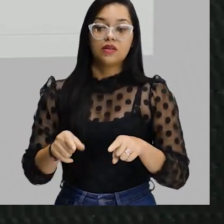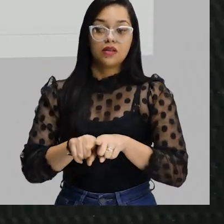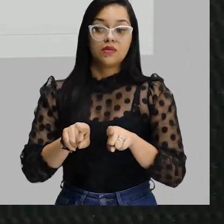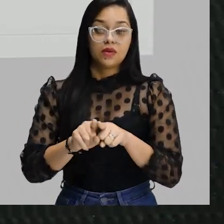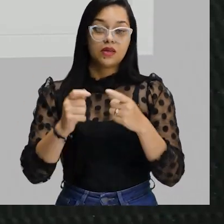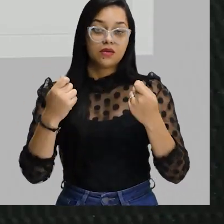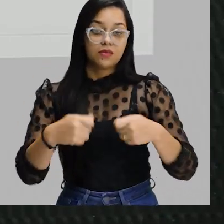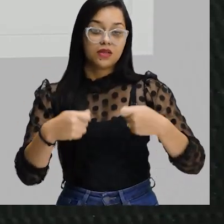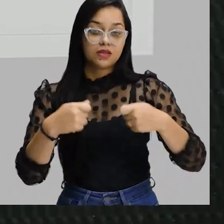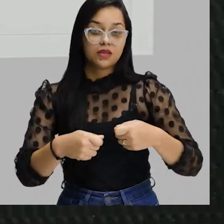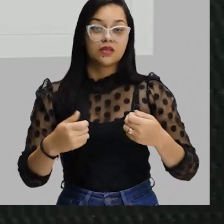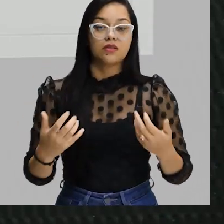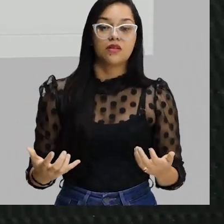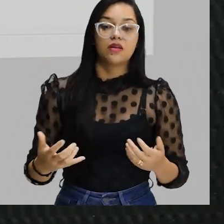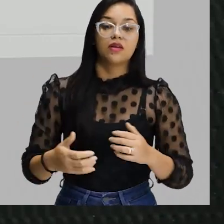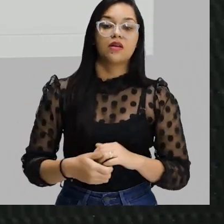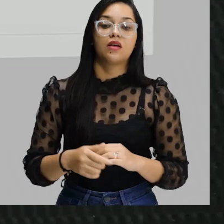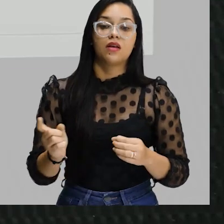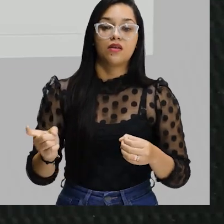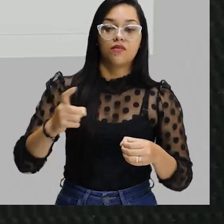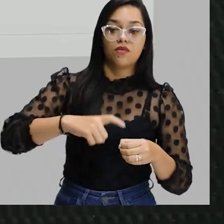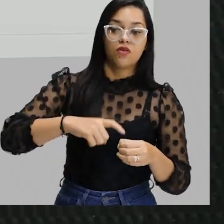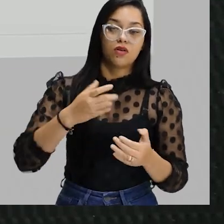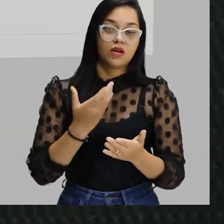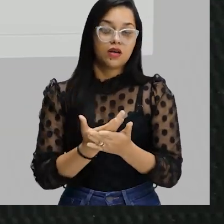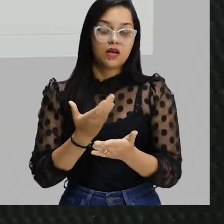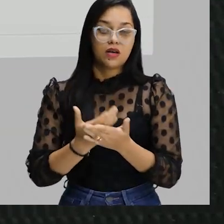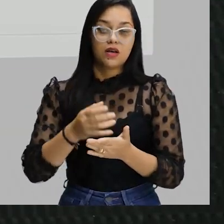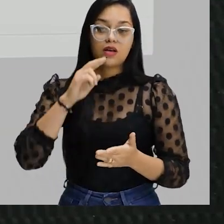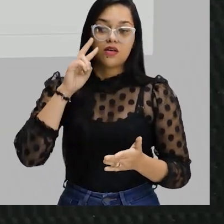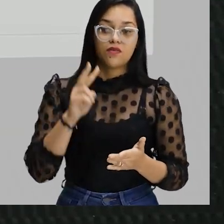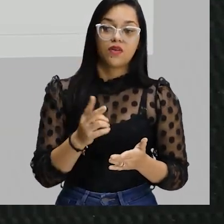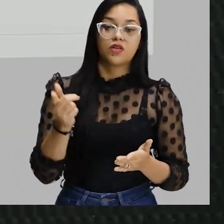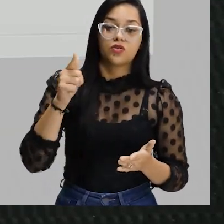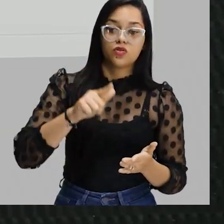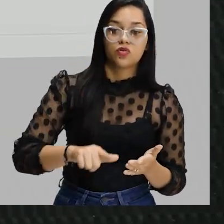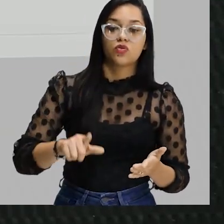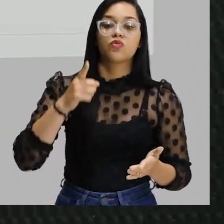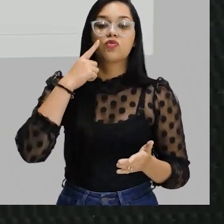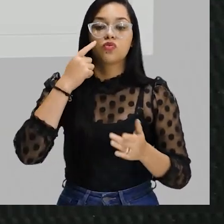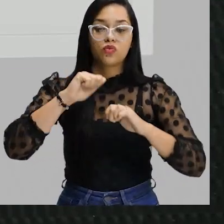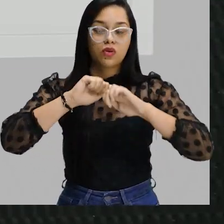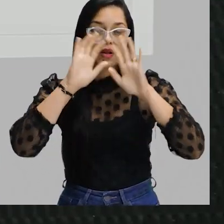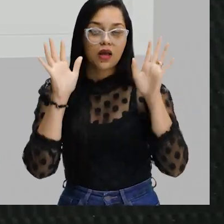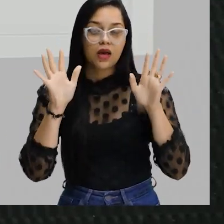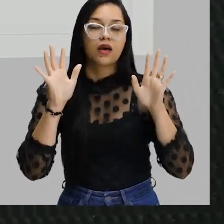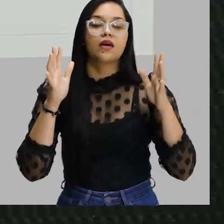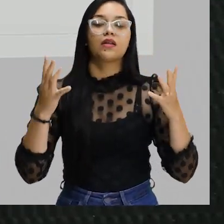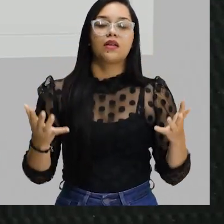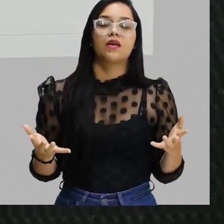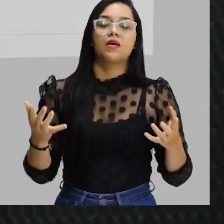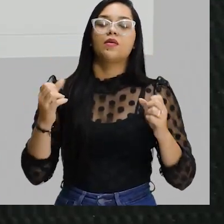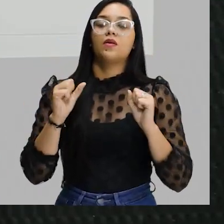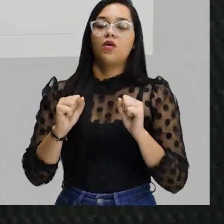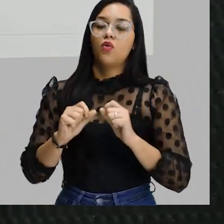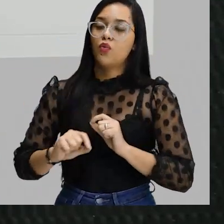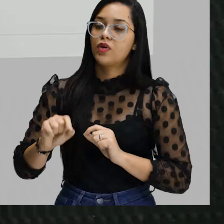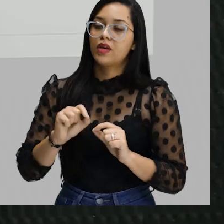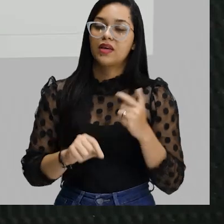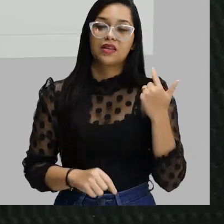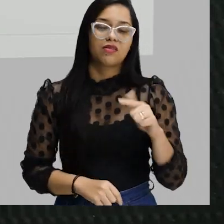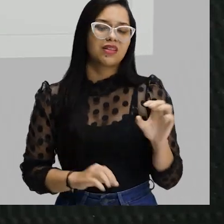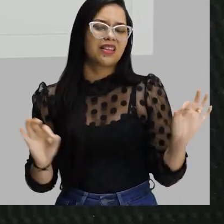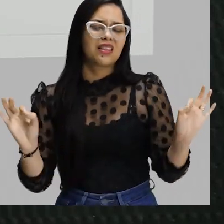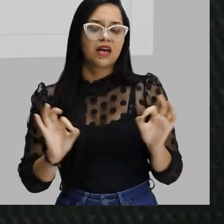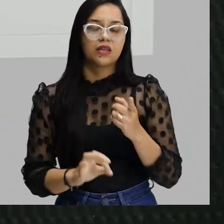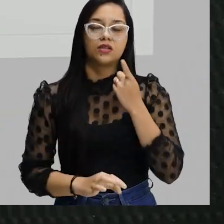se for preciso, volta à aula, assiste novamente, tira suas dúvidas, tá ok? Para que não reste nada